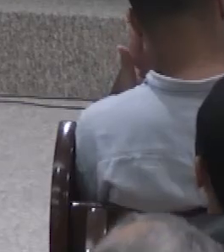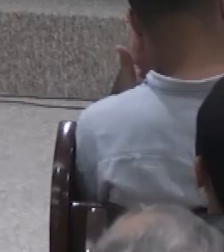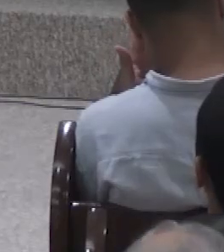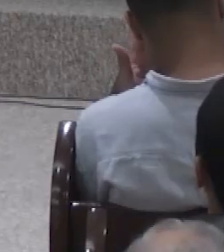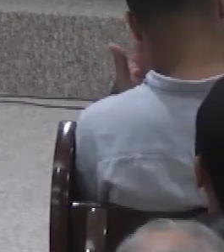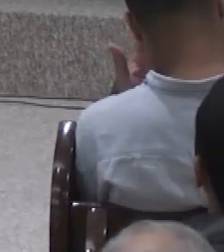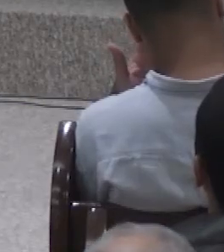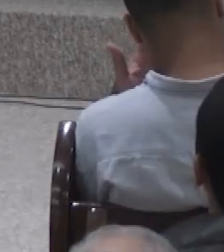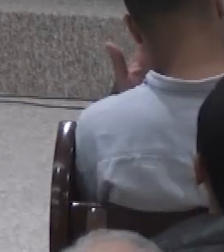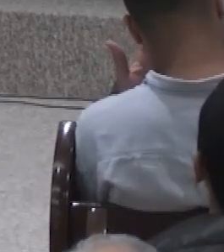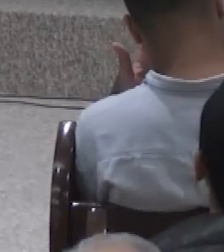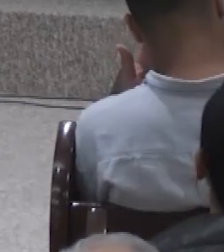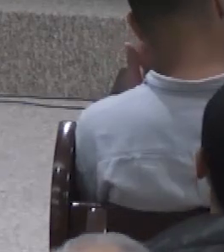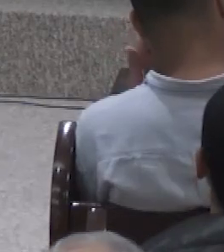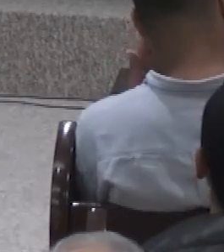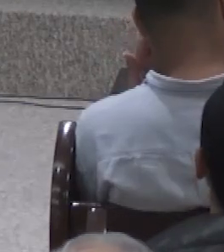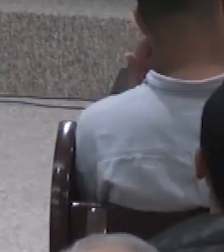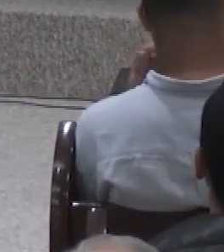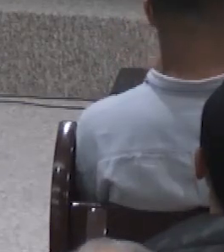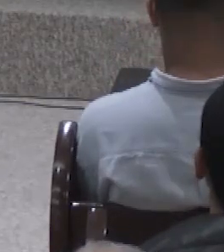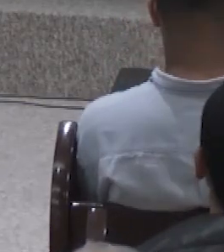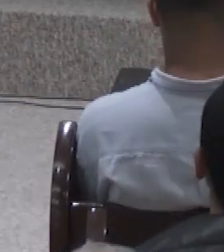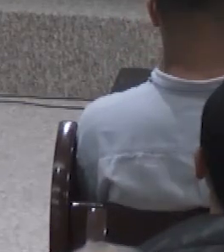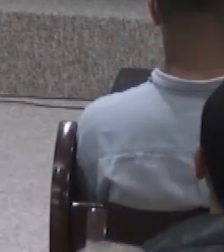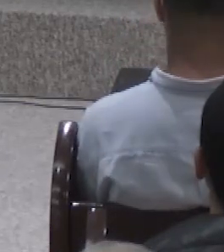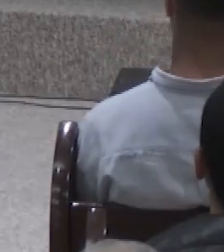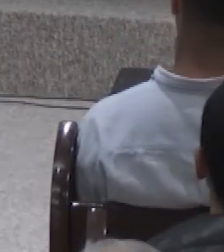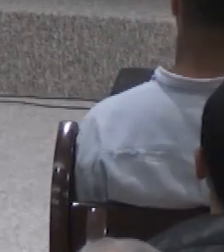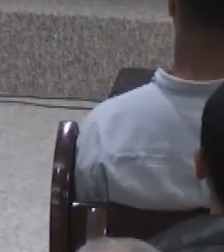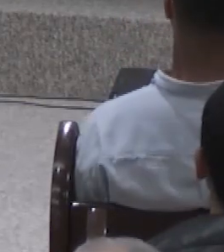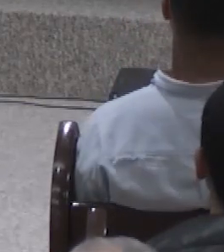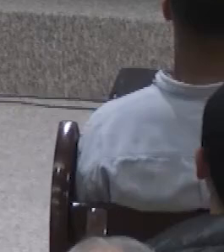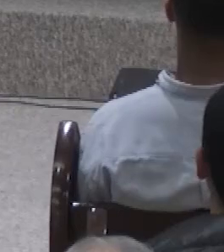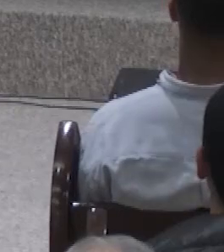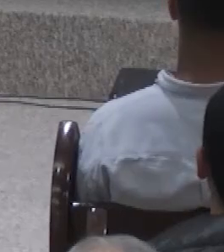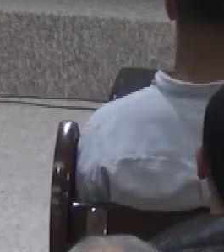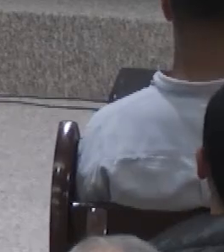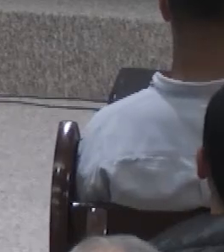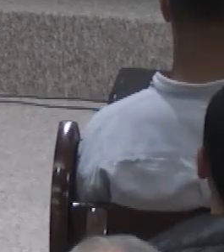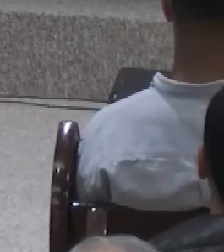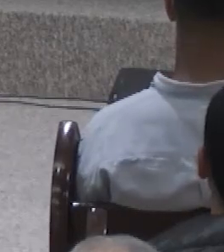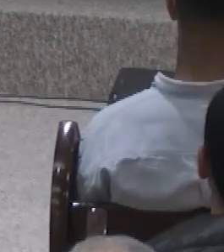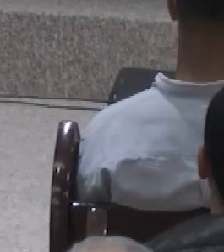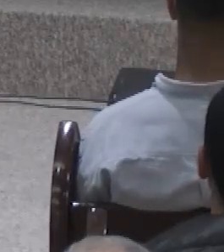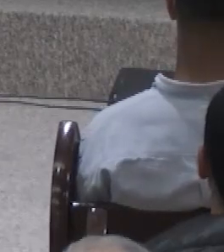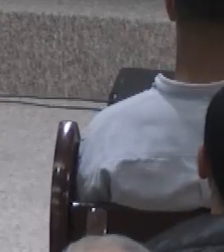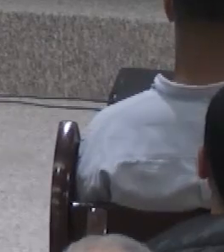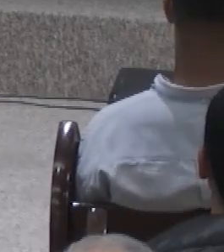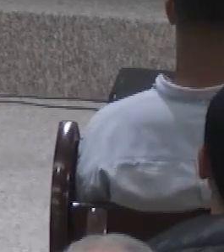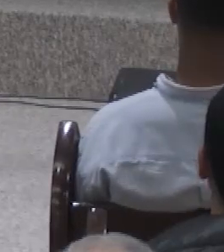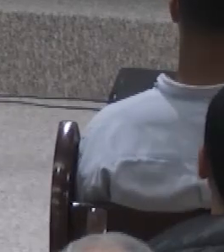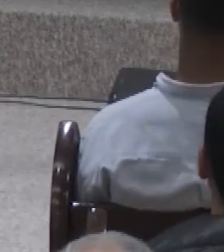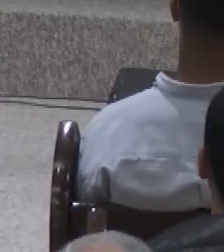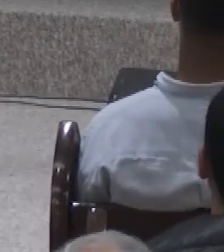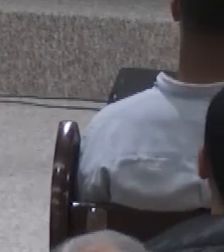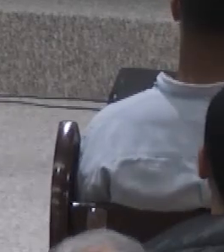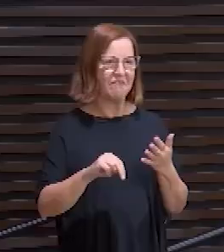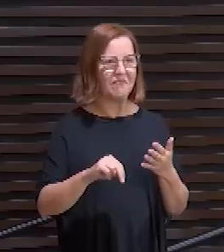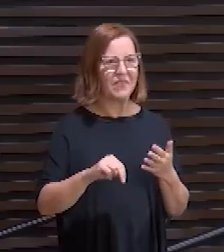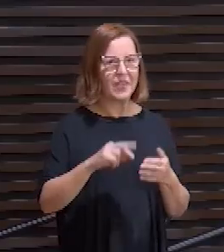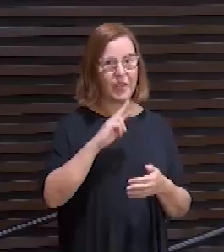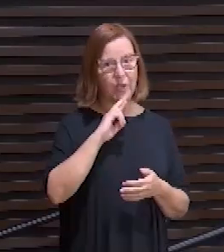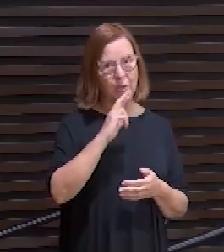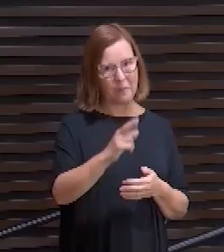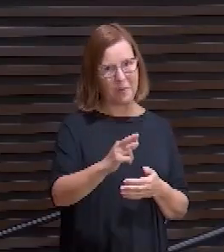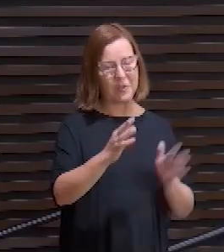e do reino, dentre as várias respostas que ele deu, uma delas ele disse que